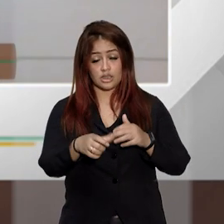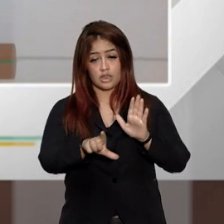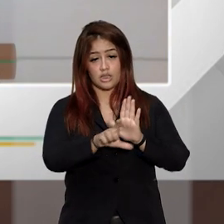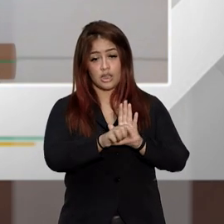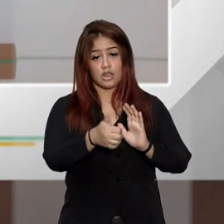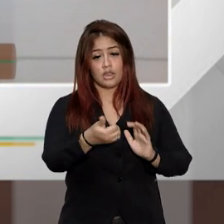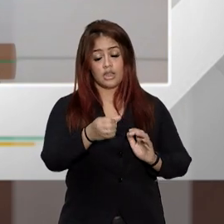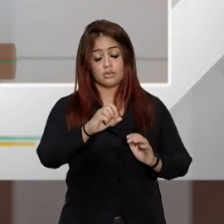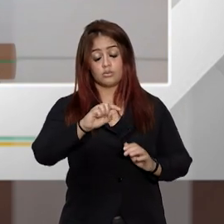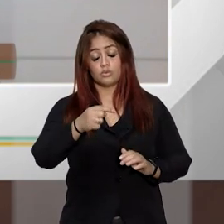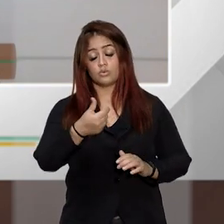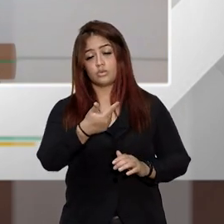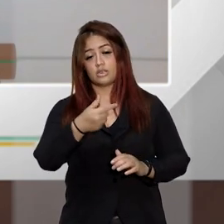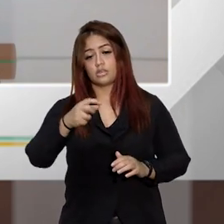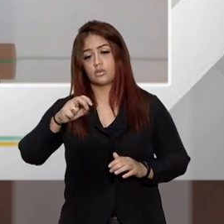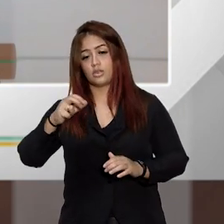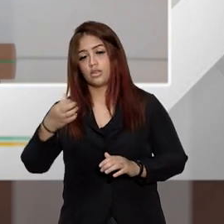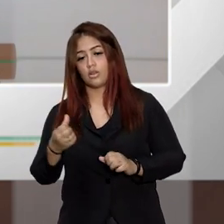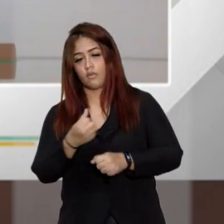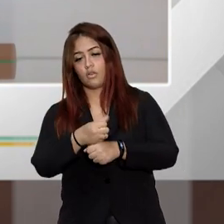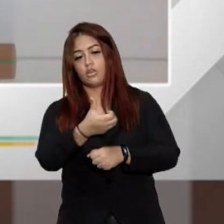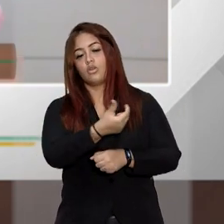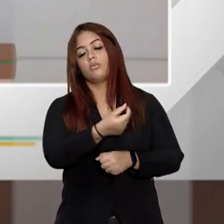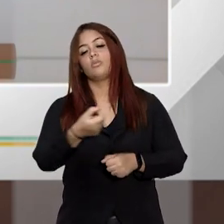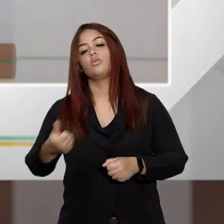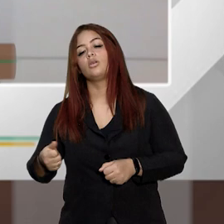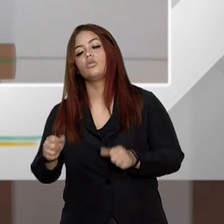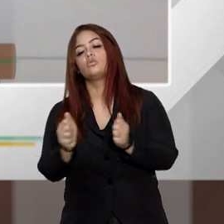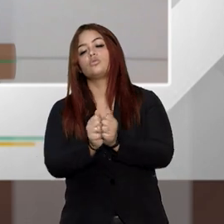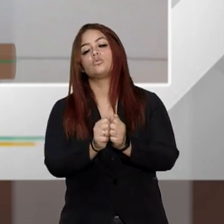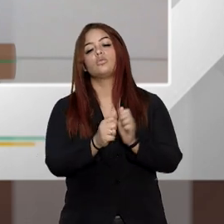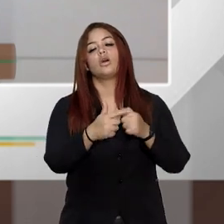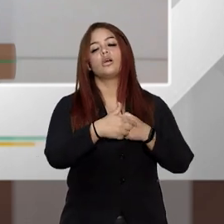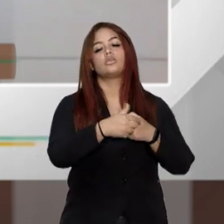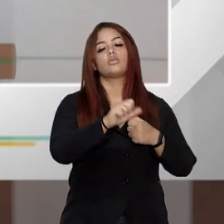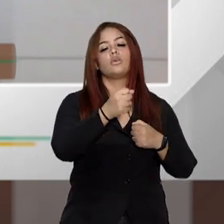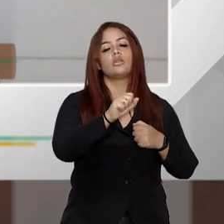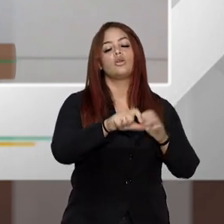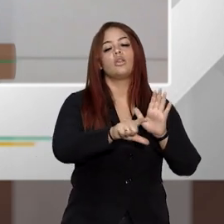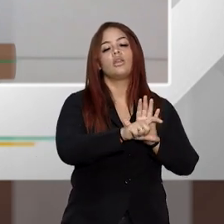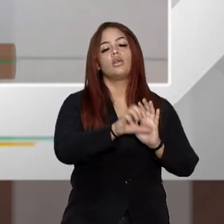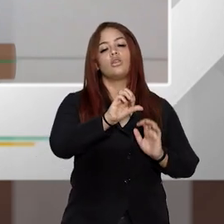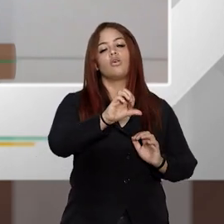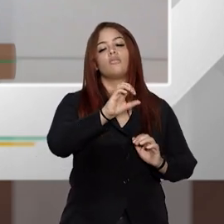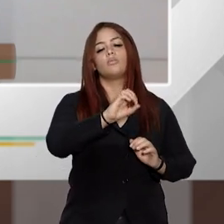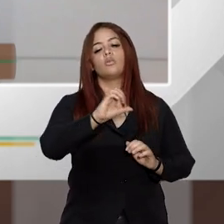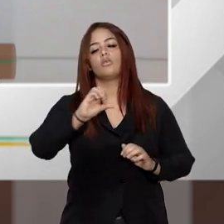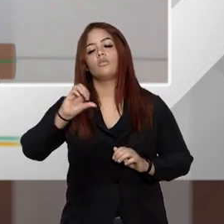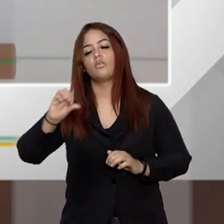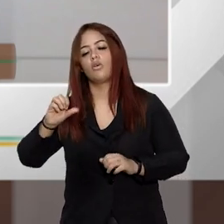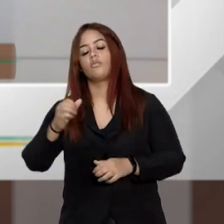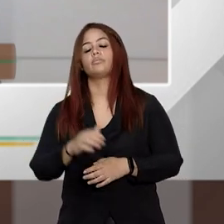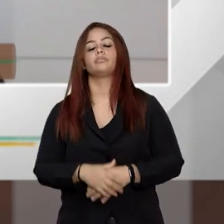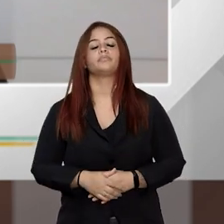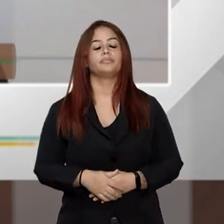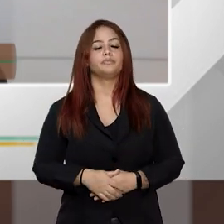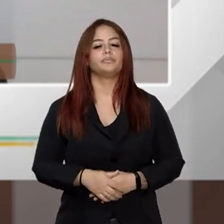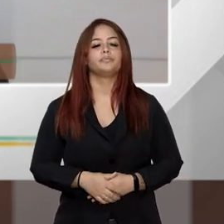da Lei 10.259 de 2001, em cotejo com o artigo 8º da Lei